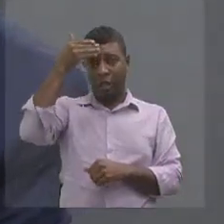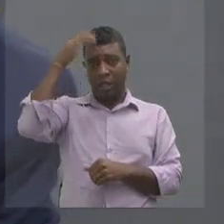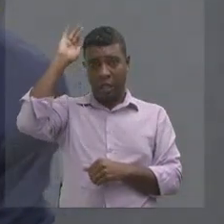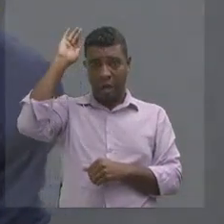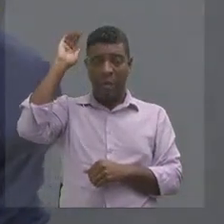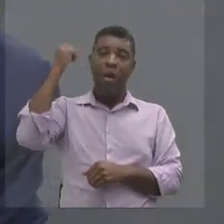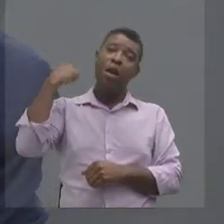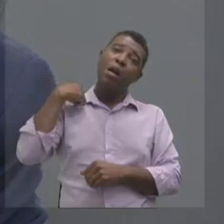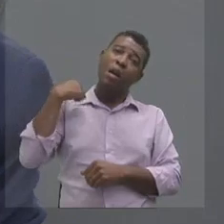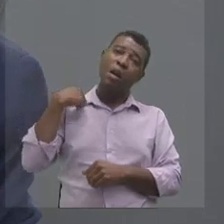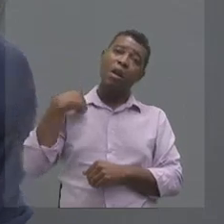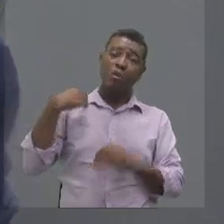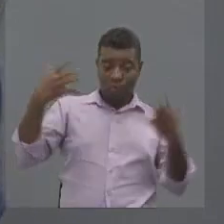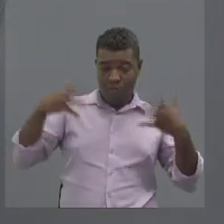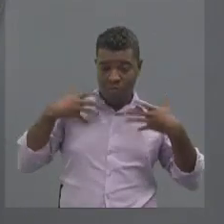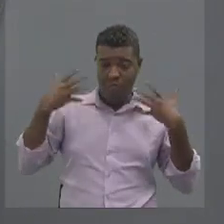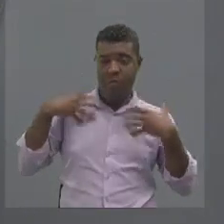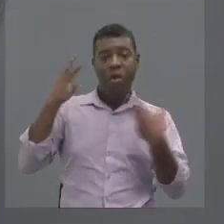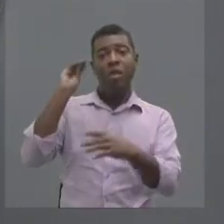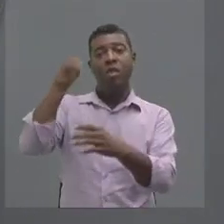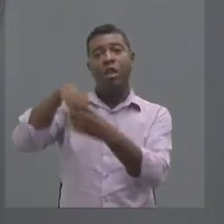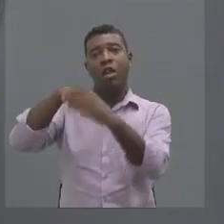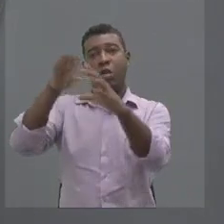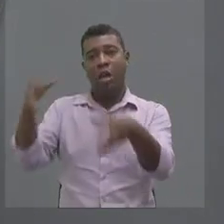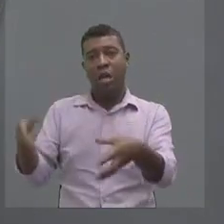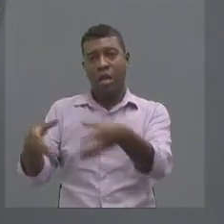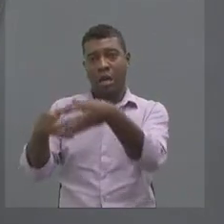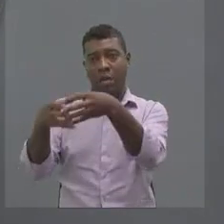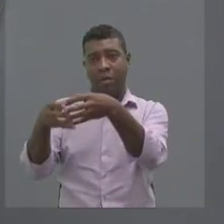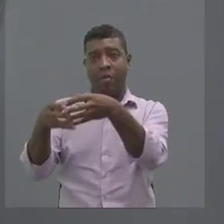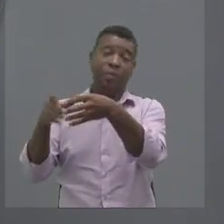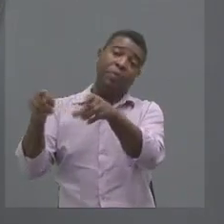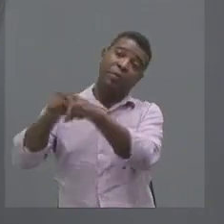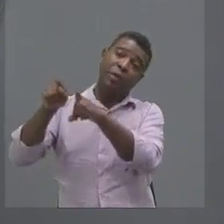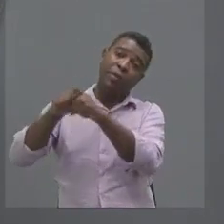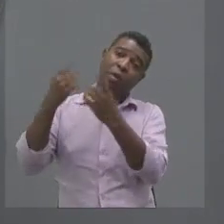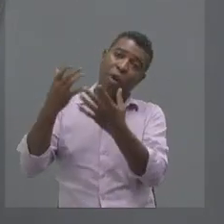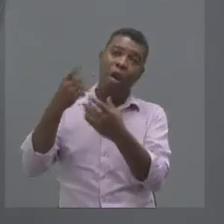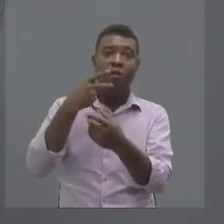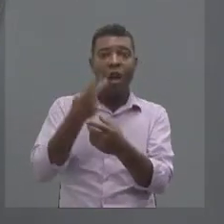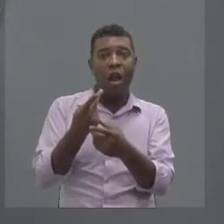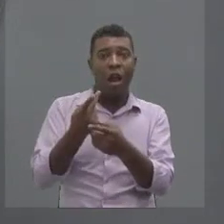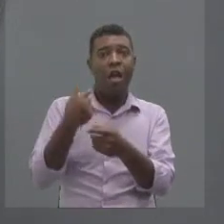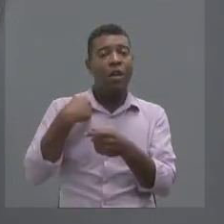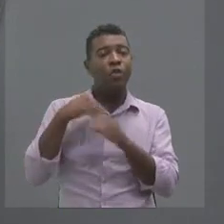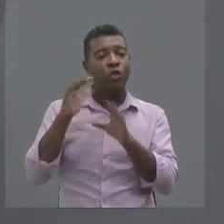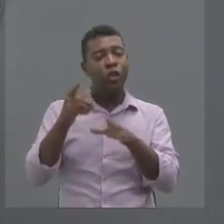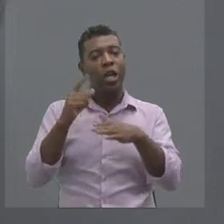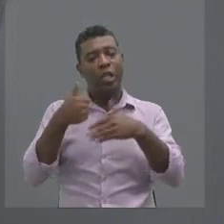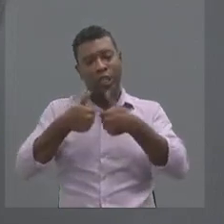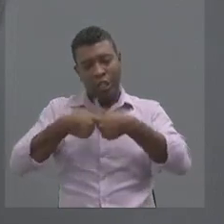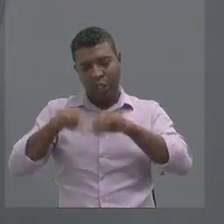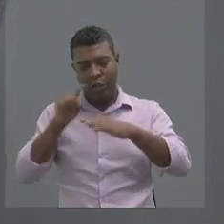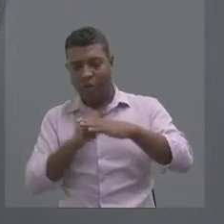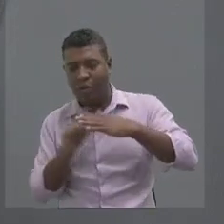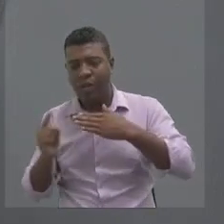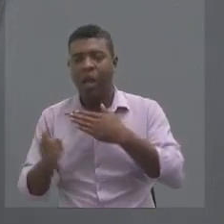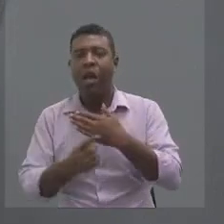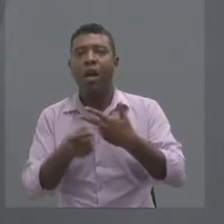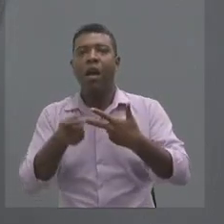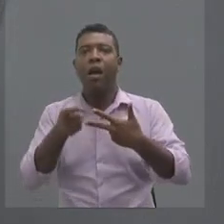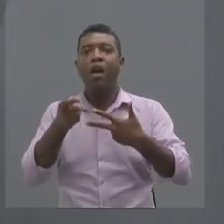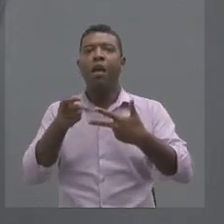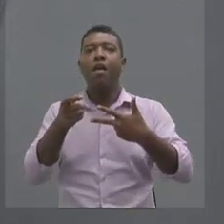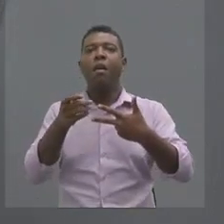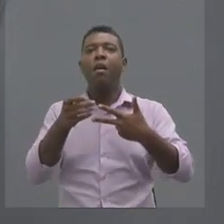equipe e dizer como já estive à frente do executivo como prefeito da cidade